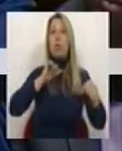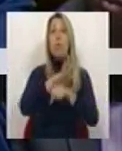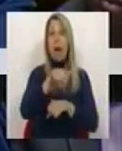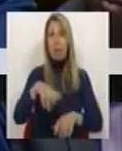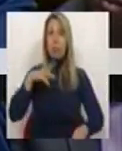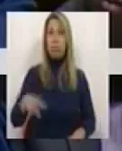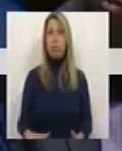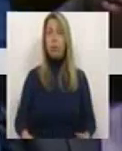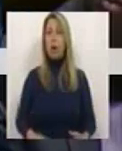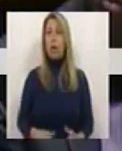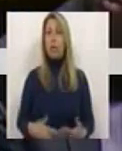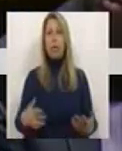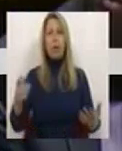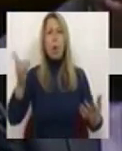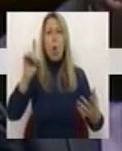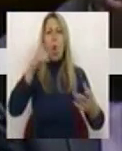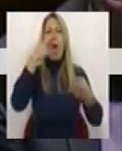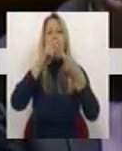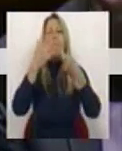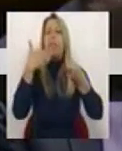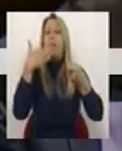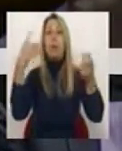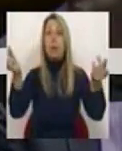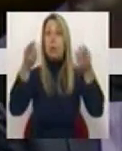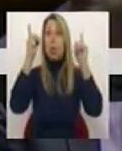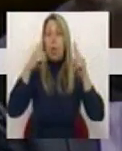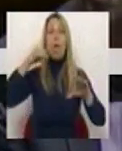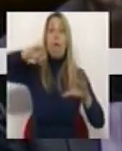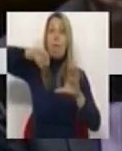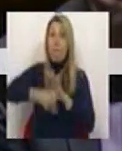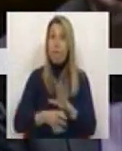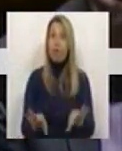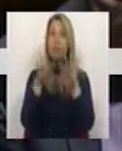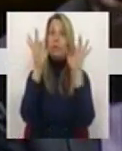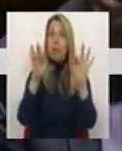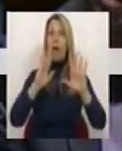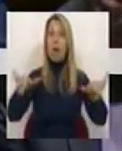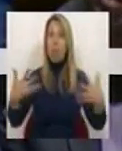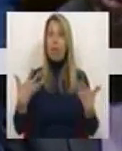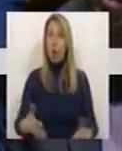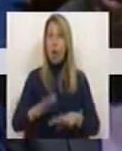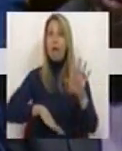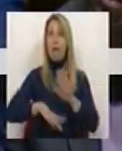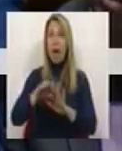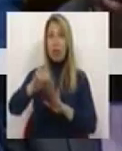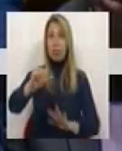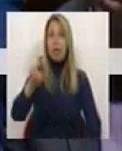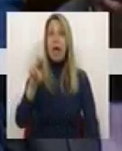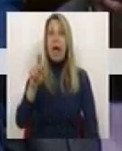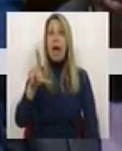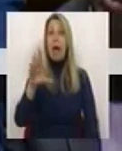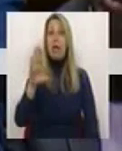mar em Portugal. Não é coisa pouca. Um furo como aquele que pode ser feito agora em Algesur